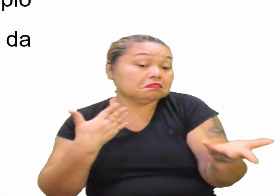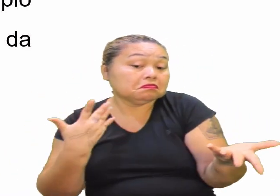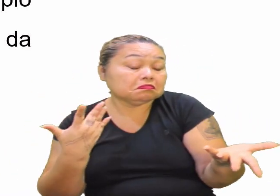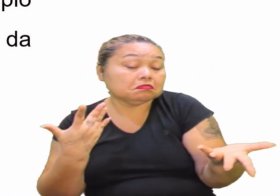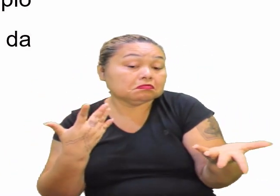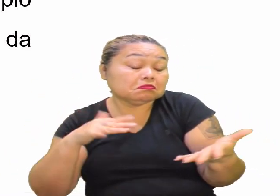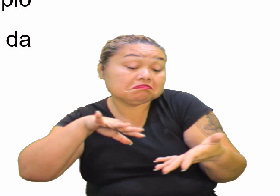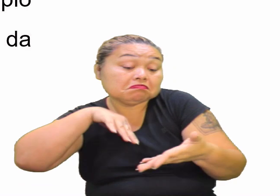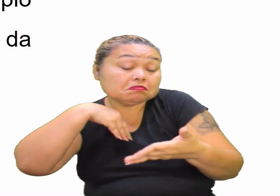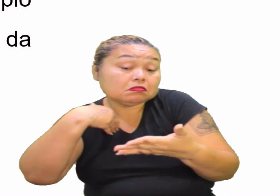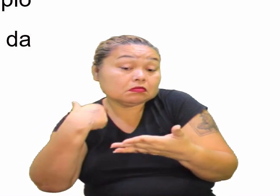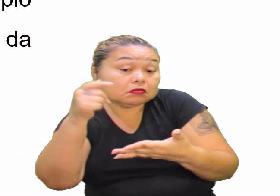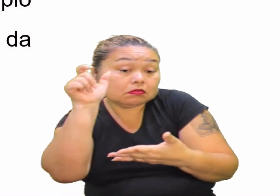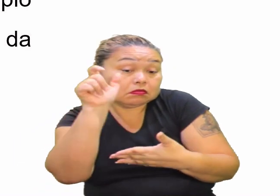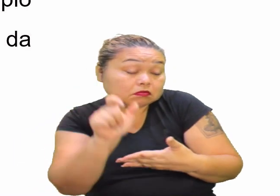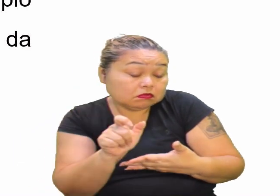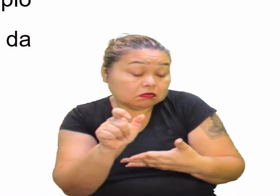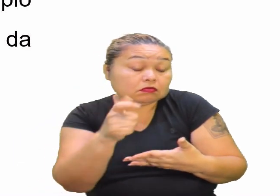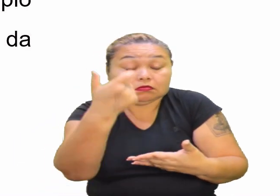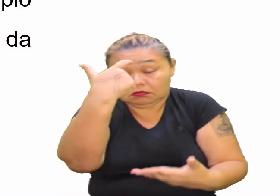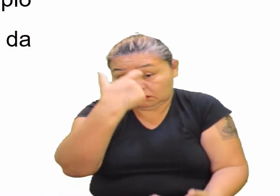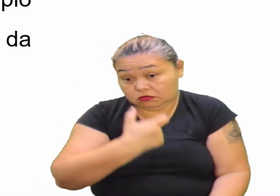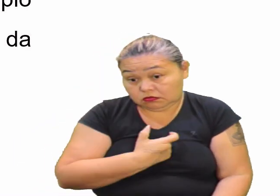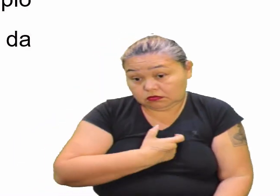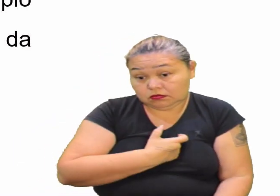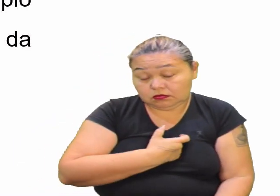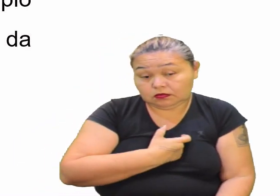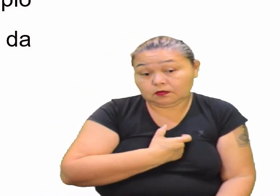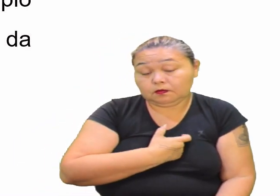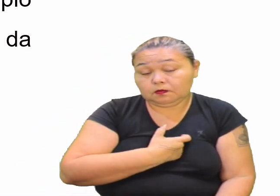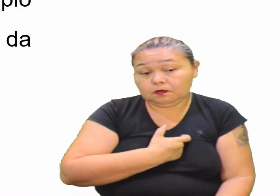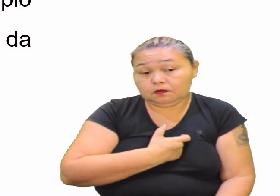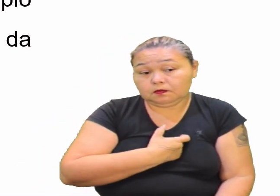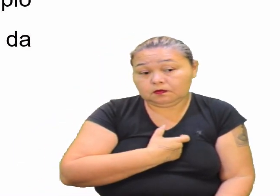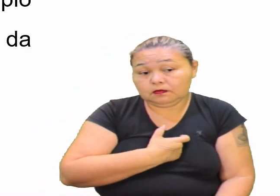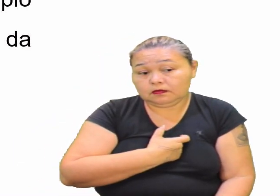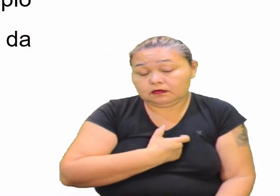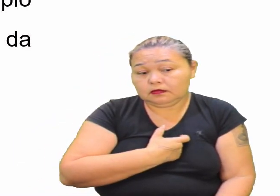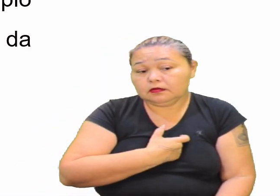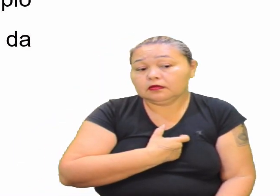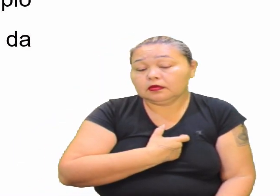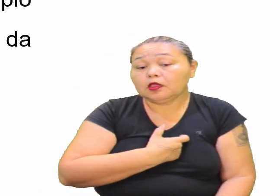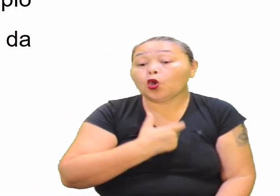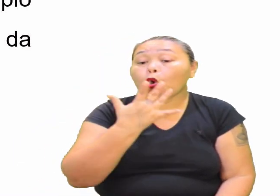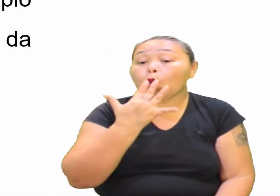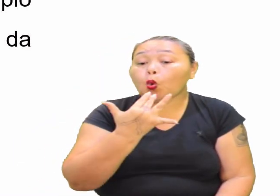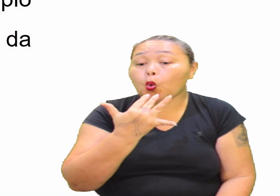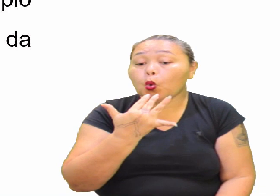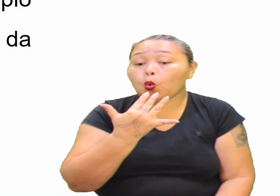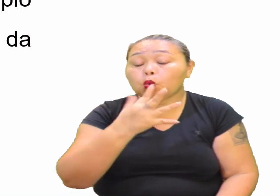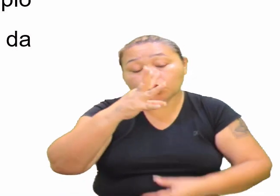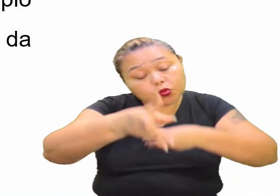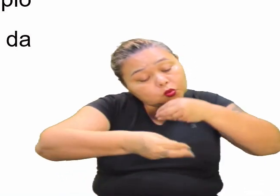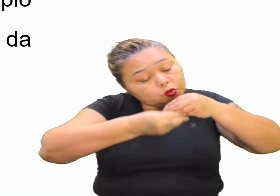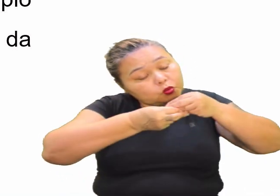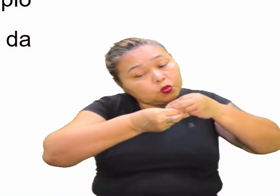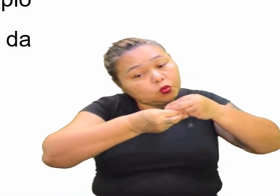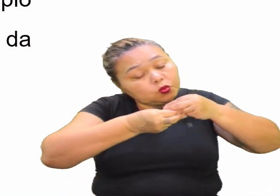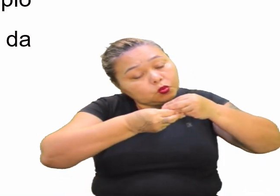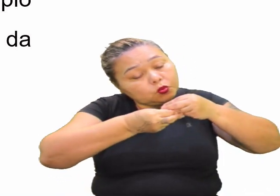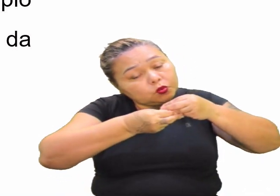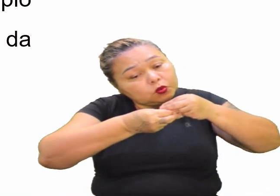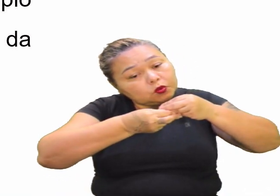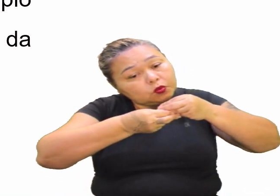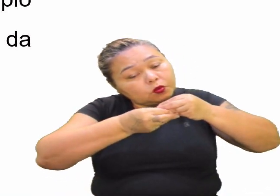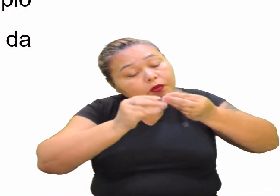dizer, eu, mesmo sendo de um fator cor, segrego com o